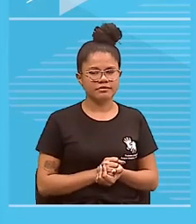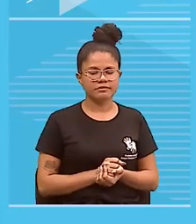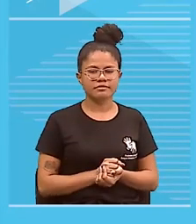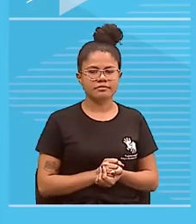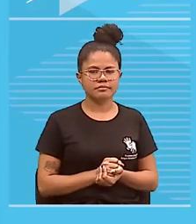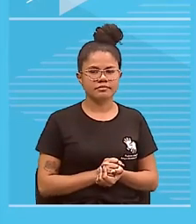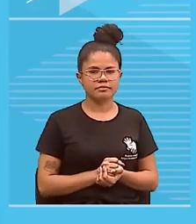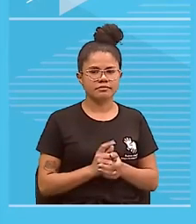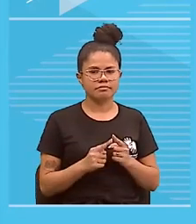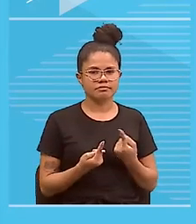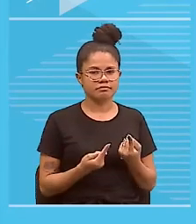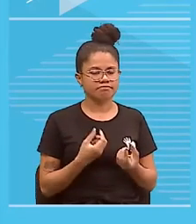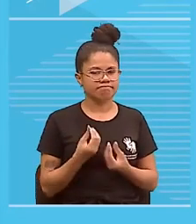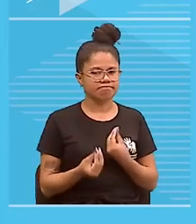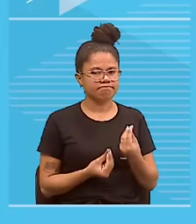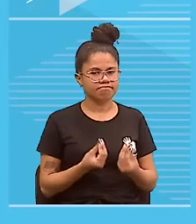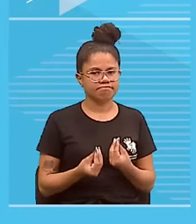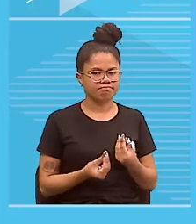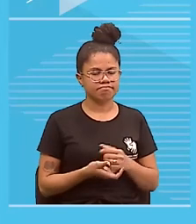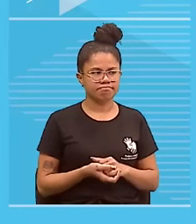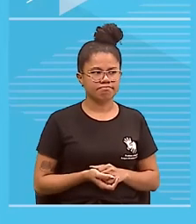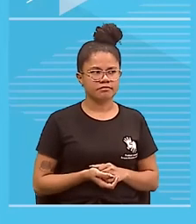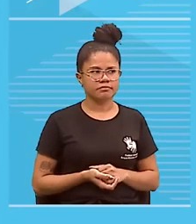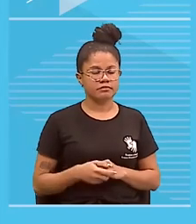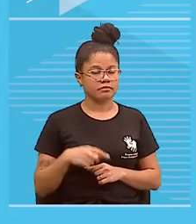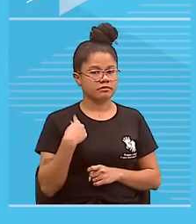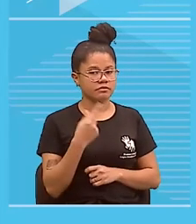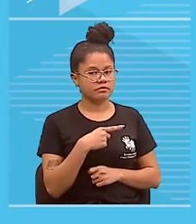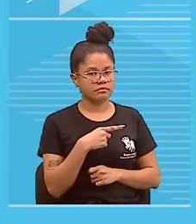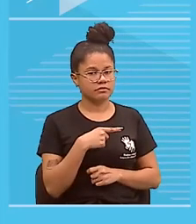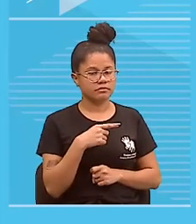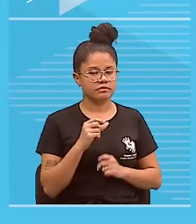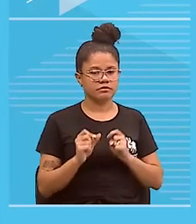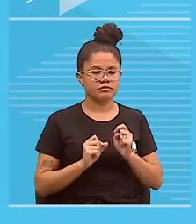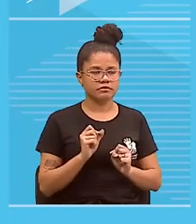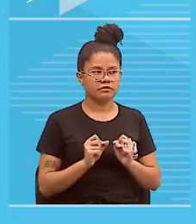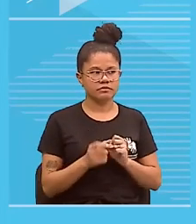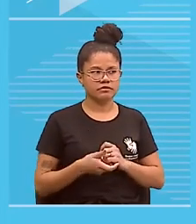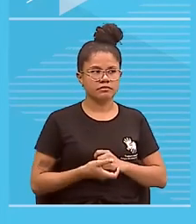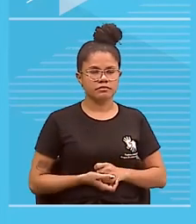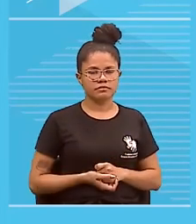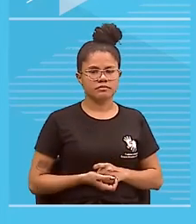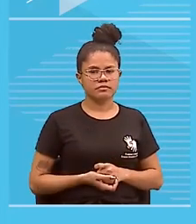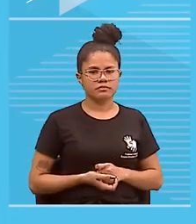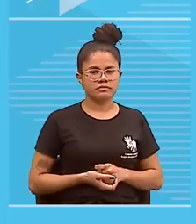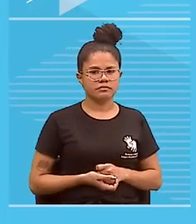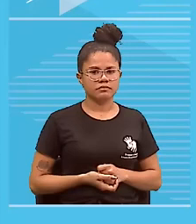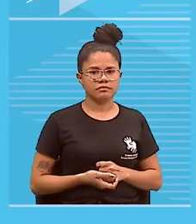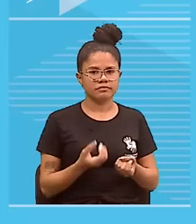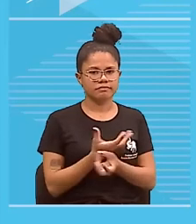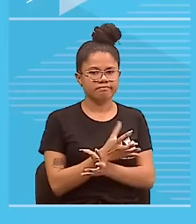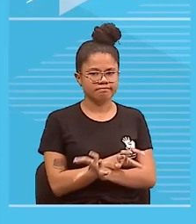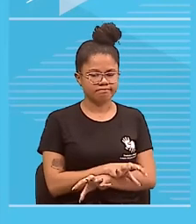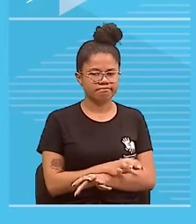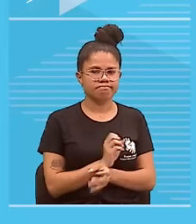aí de maneira eu acredito que dia a seleção a gente tem não É só o esqueleto que a escrever de fora né dos